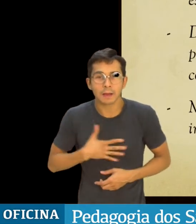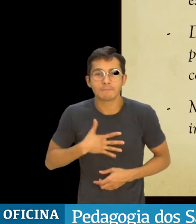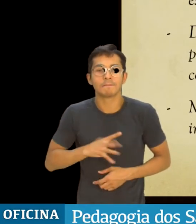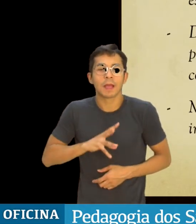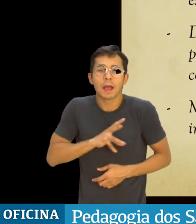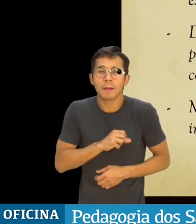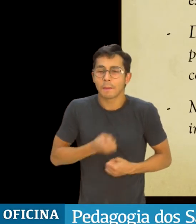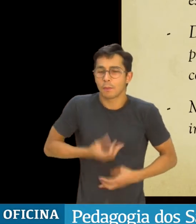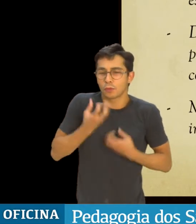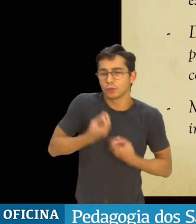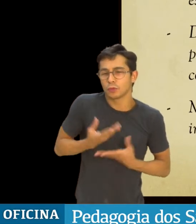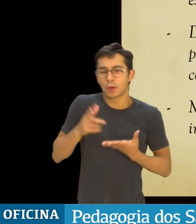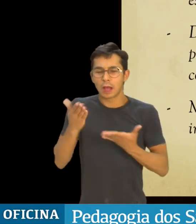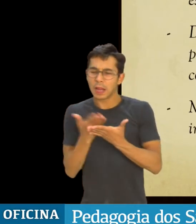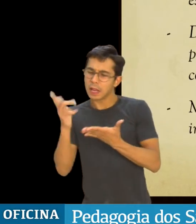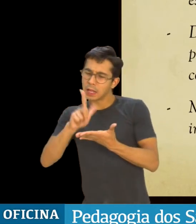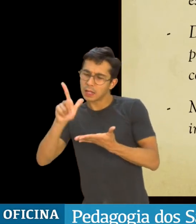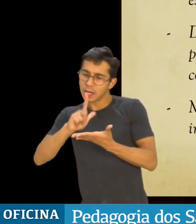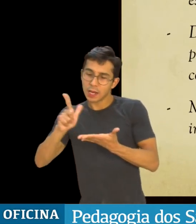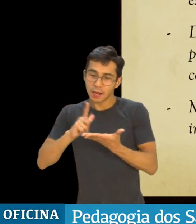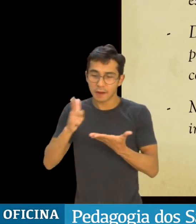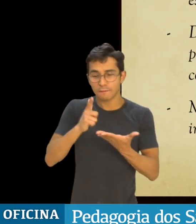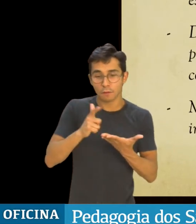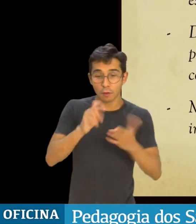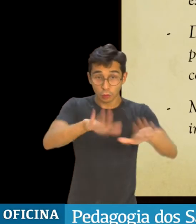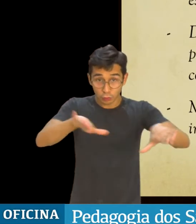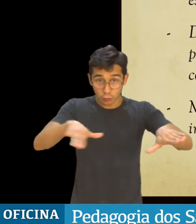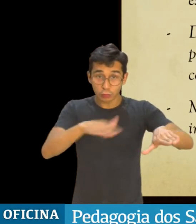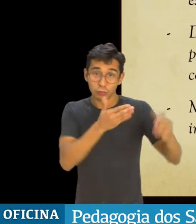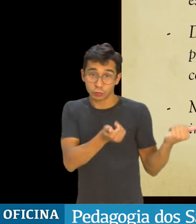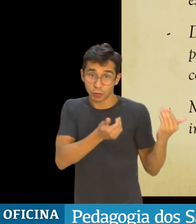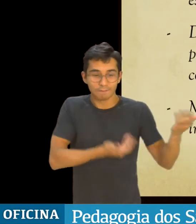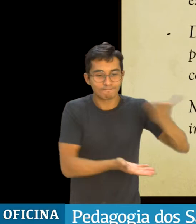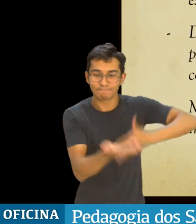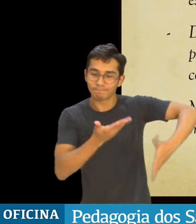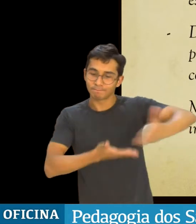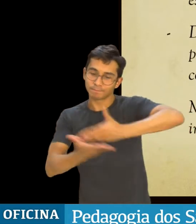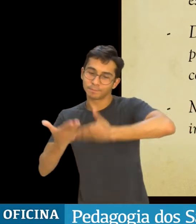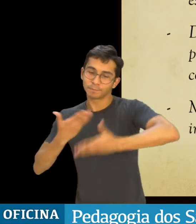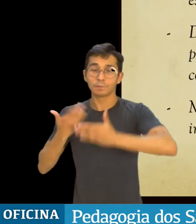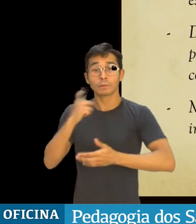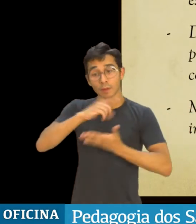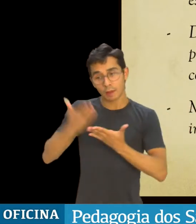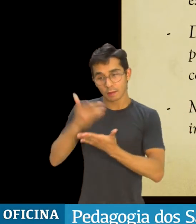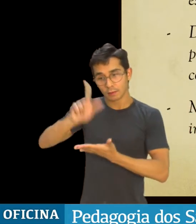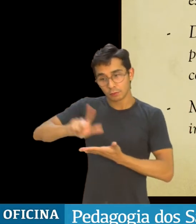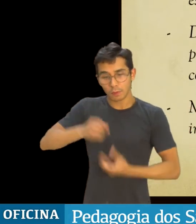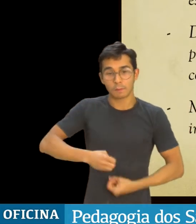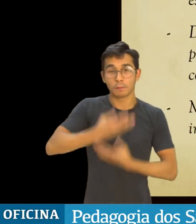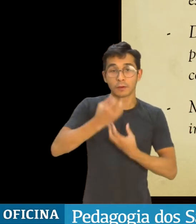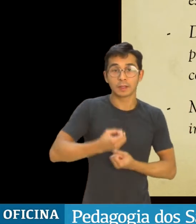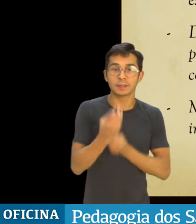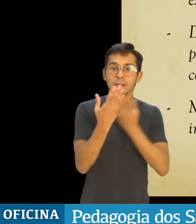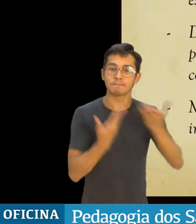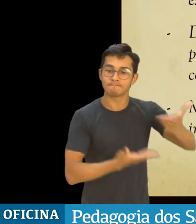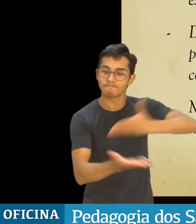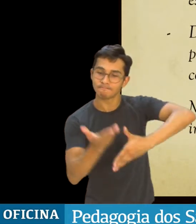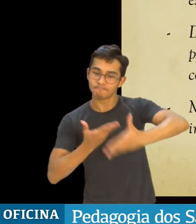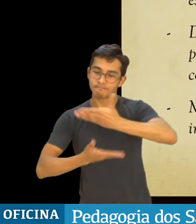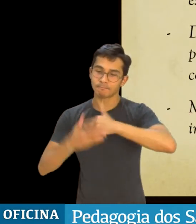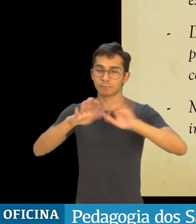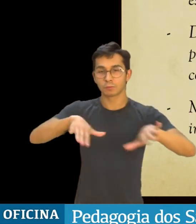os jovens, levar uma outra forma de trabalhar com a literatura e com a poesia para esses jovens adolescentes,